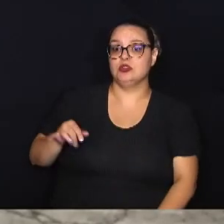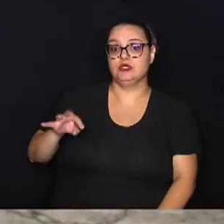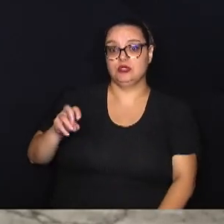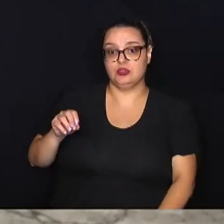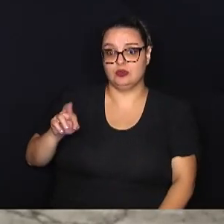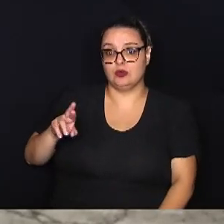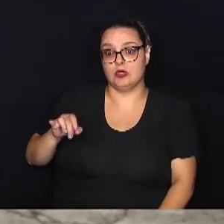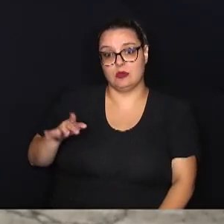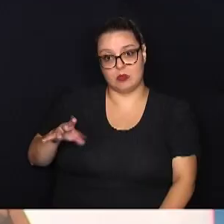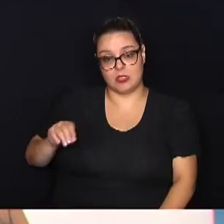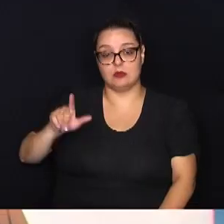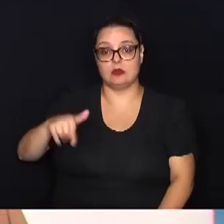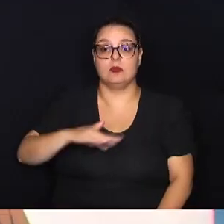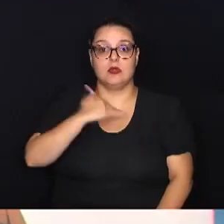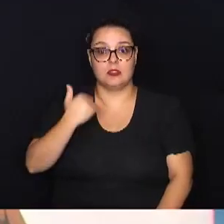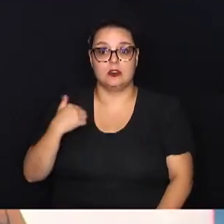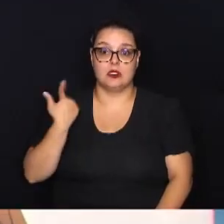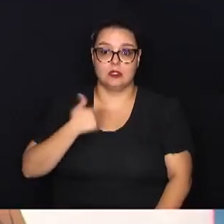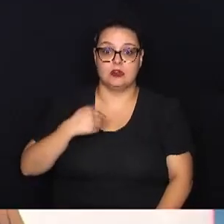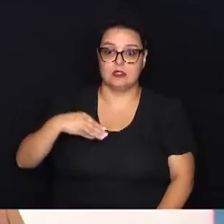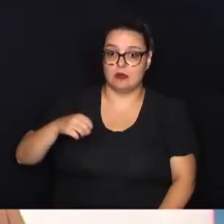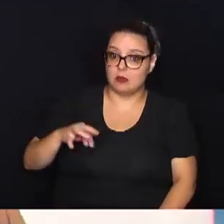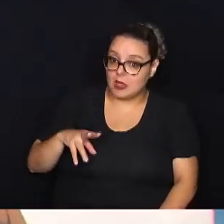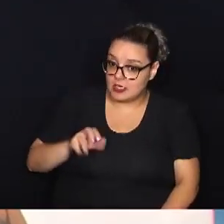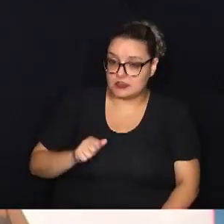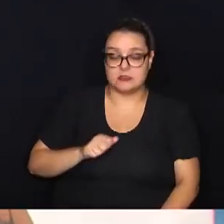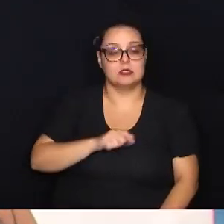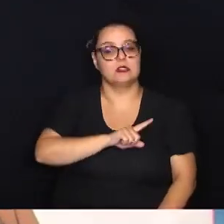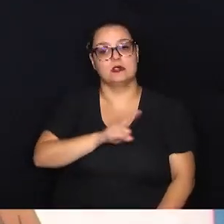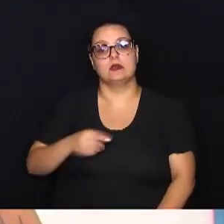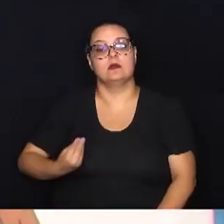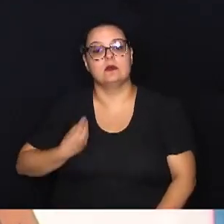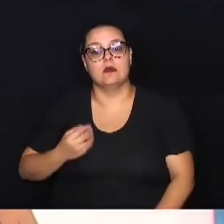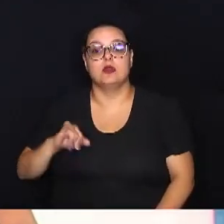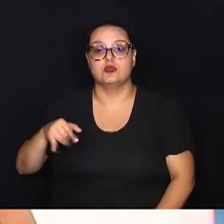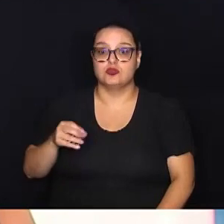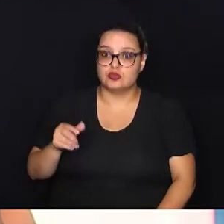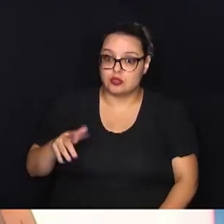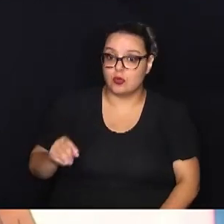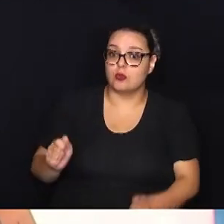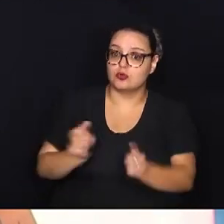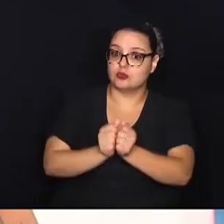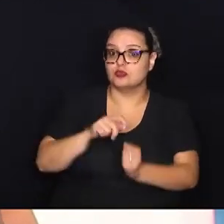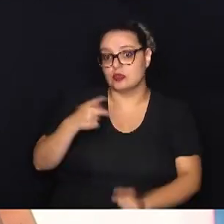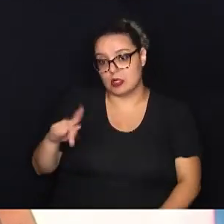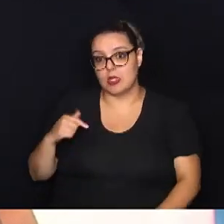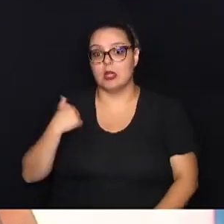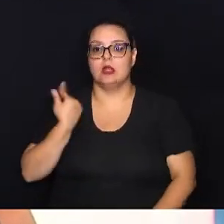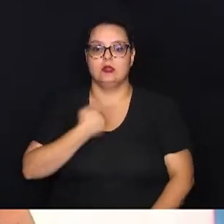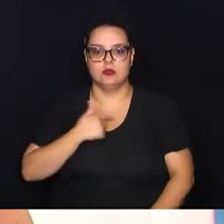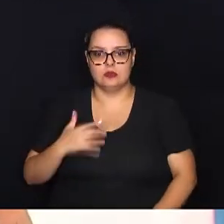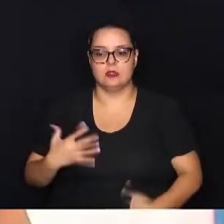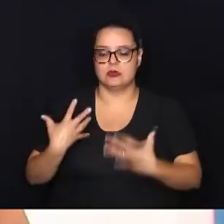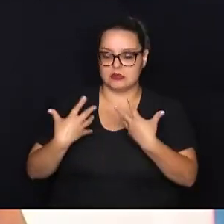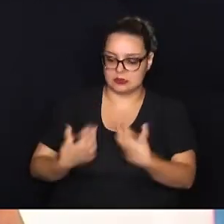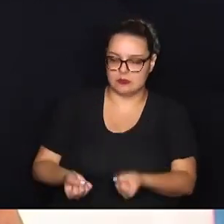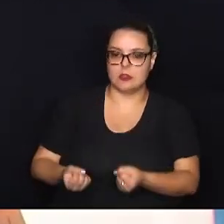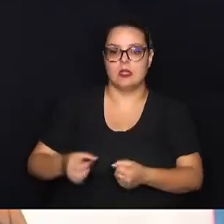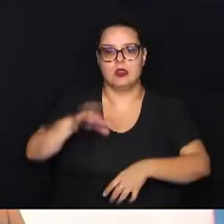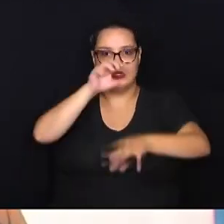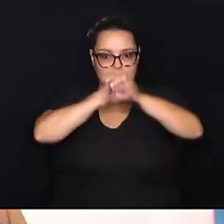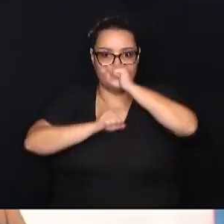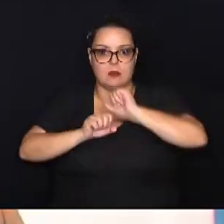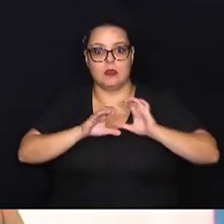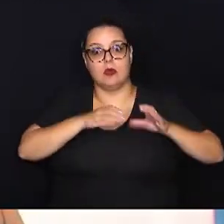de falecido, da nossa mestra, não ter vivenciado o jongo com ele, recebe esse chamado e a gente aprende com as nossas comunidades mais